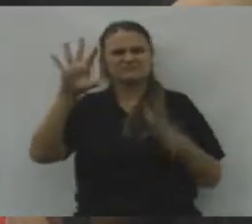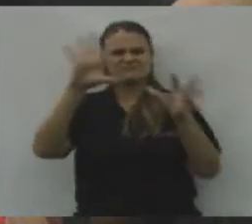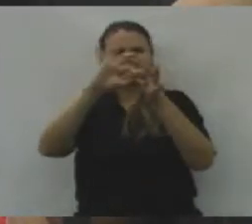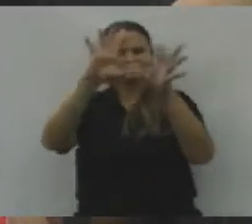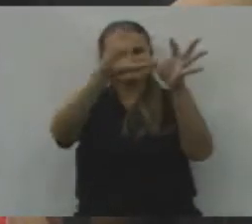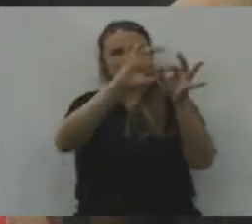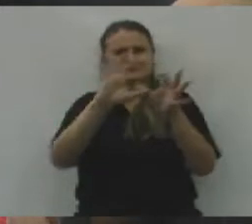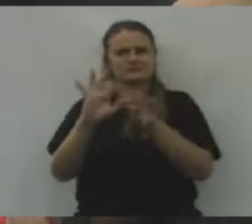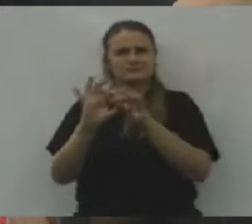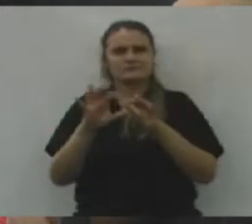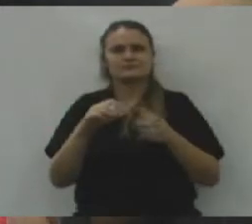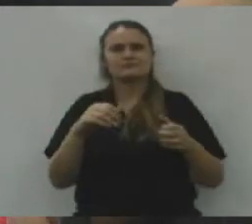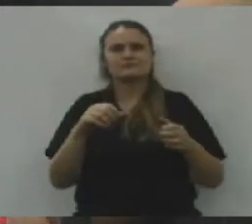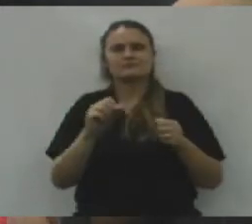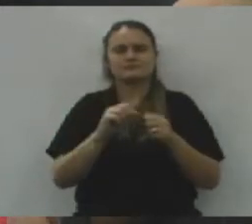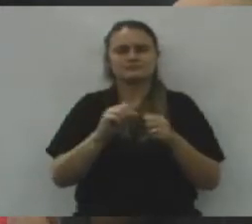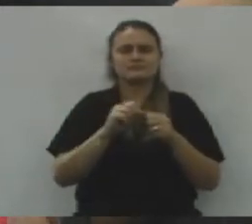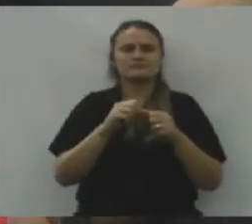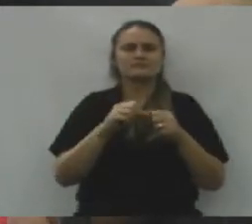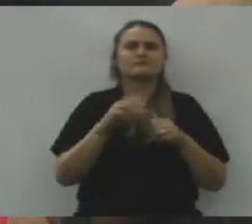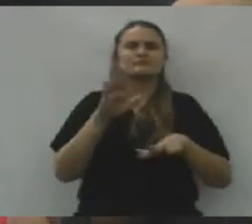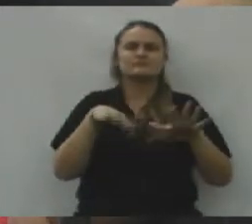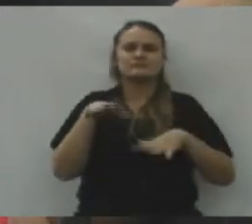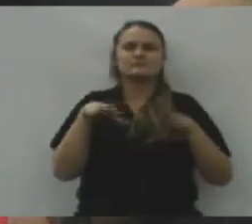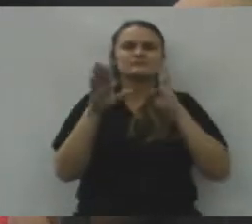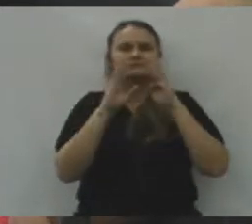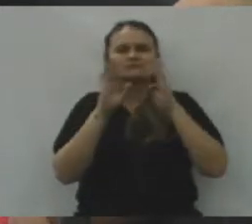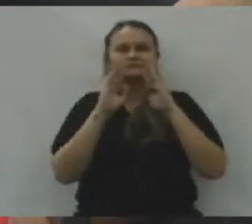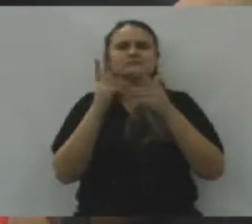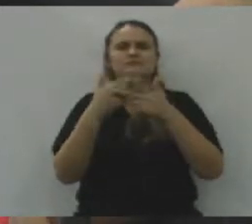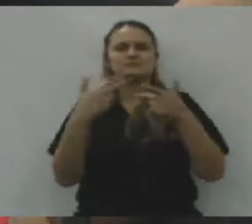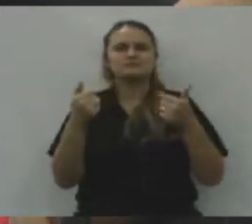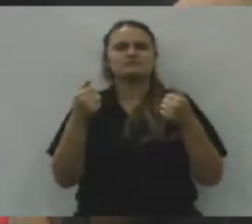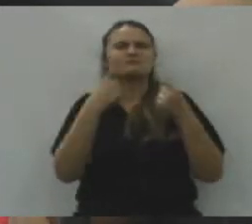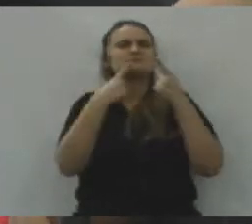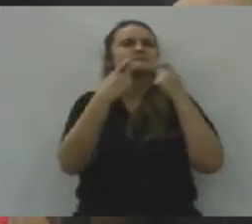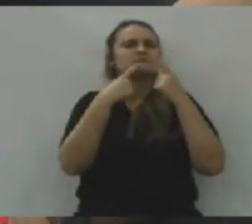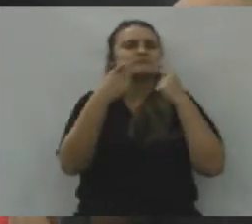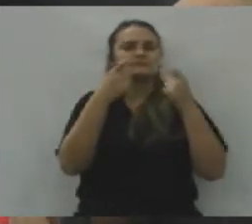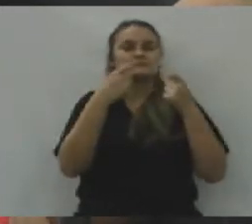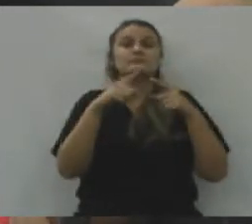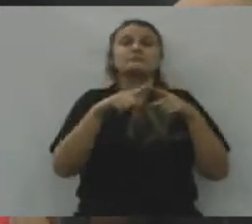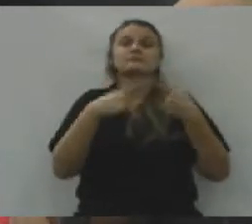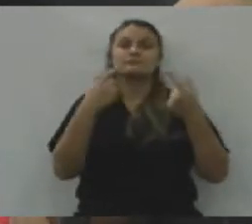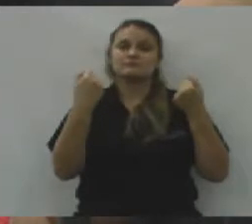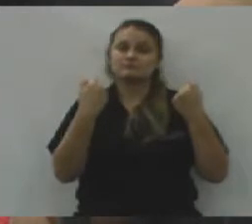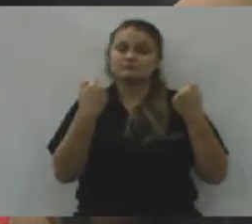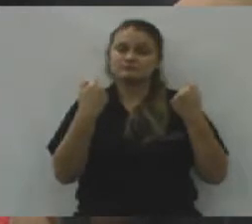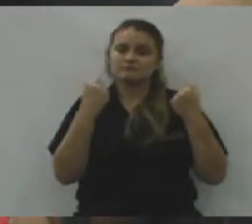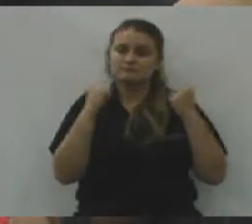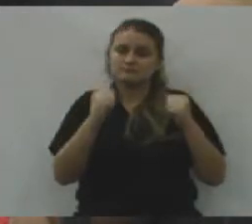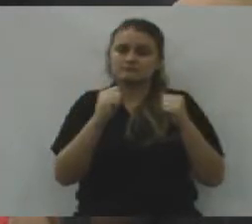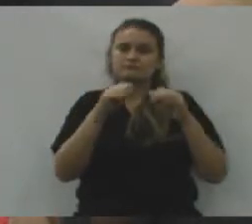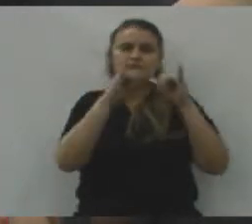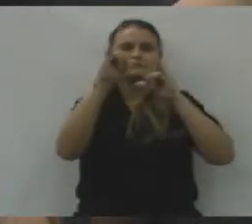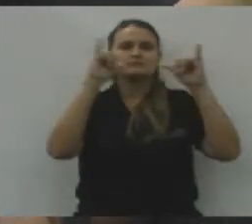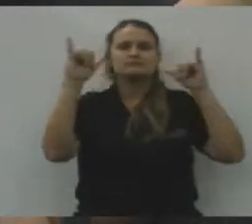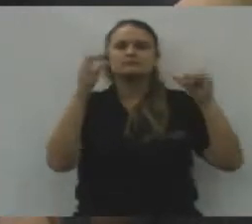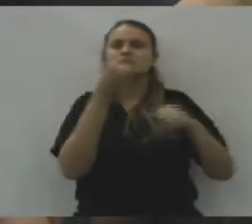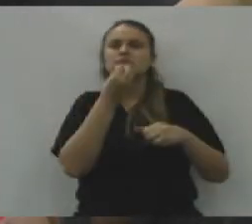tem tantas para fazer críticas ou mandar tanta besteira, mas que pode ser utilizado de forma justa, correta, para divulgar